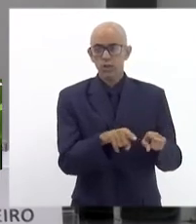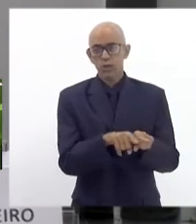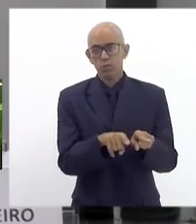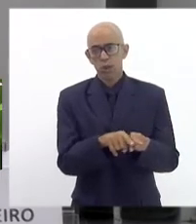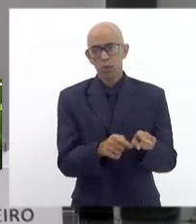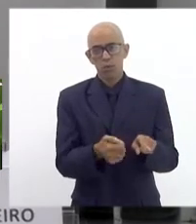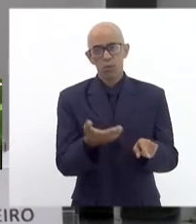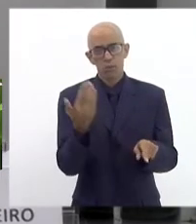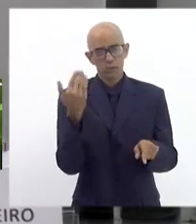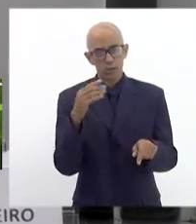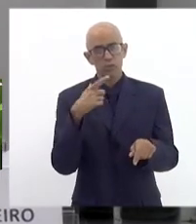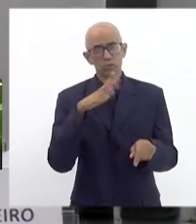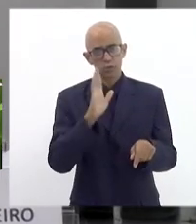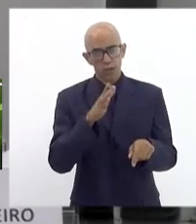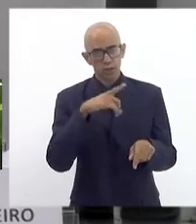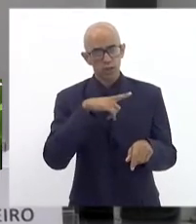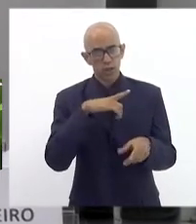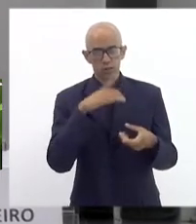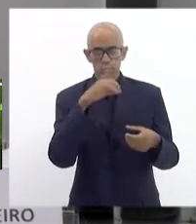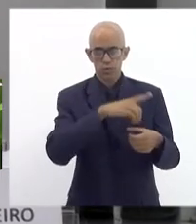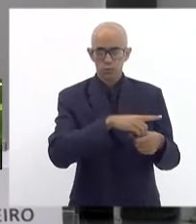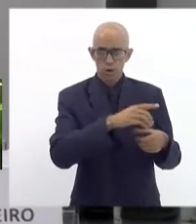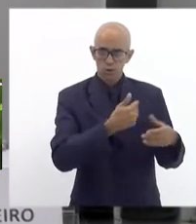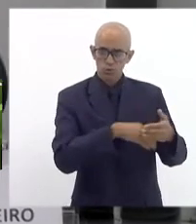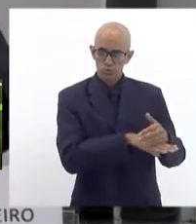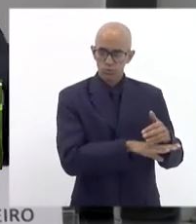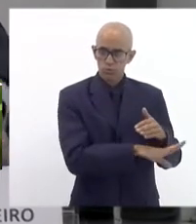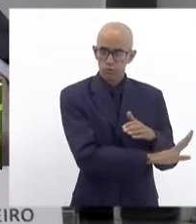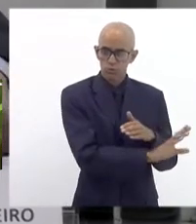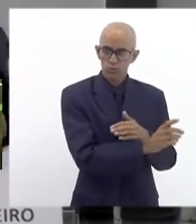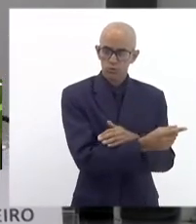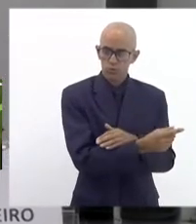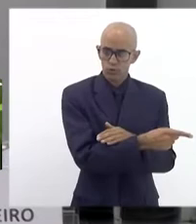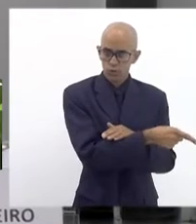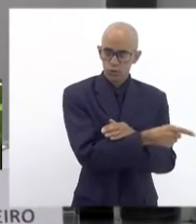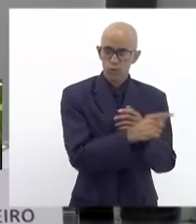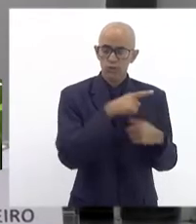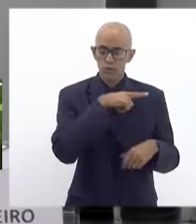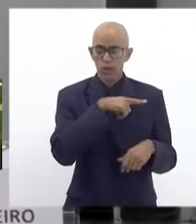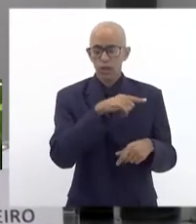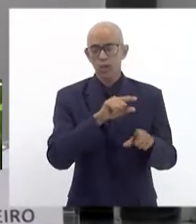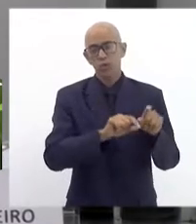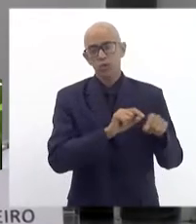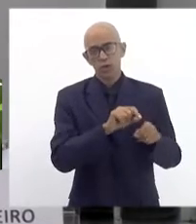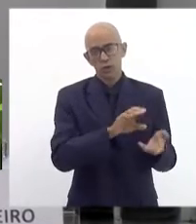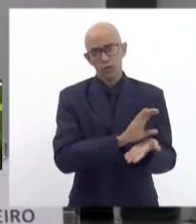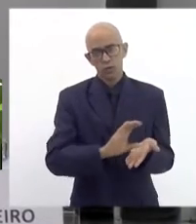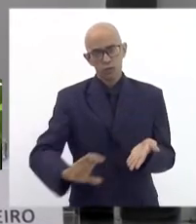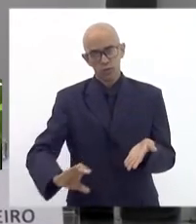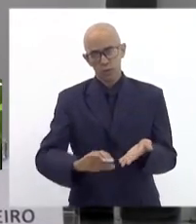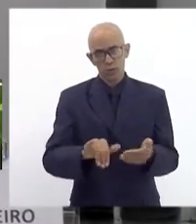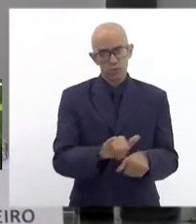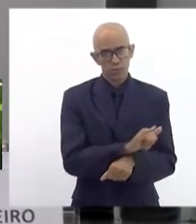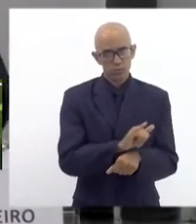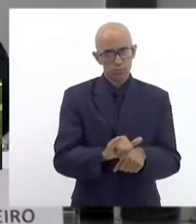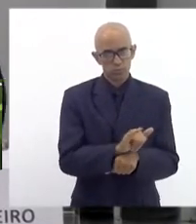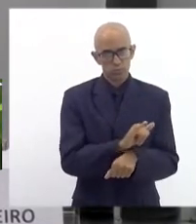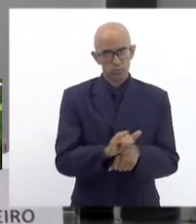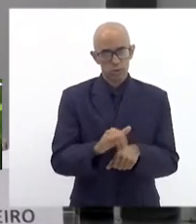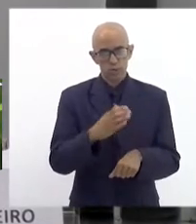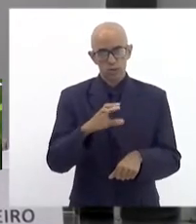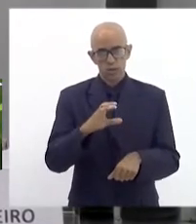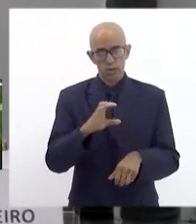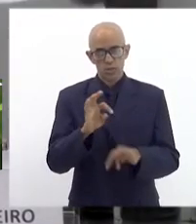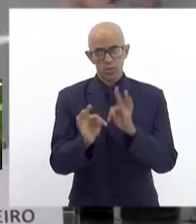aporte de recursos, e este fundo soberano prevê, entre outras iniciativas, investimentos estratégicos na área de ciência e tecnologia.